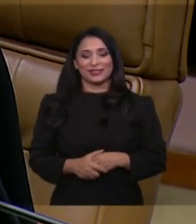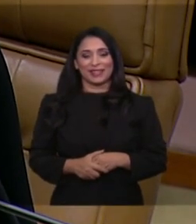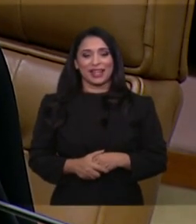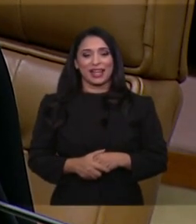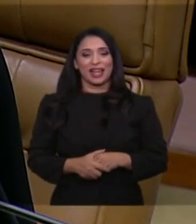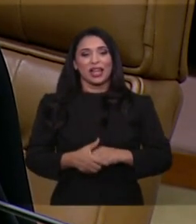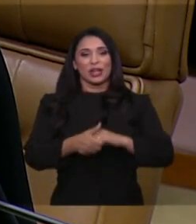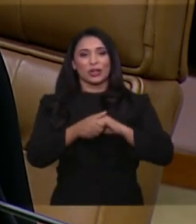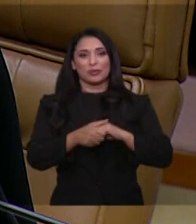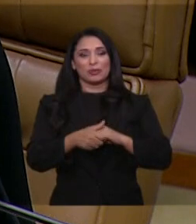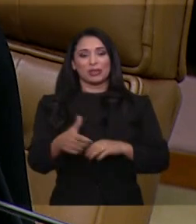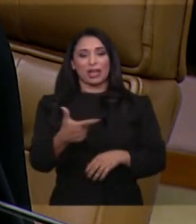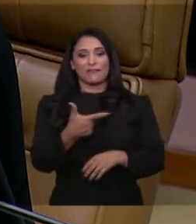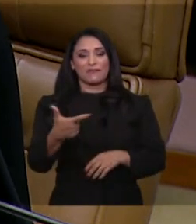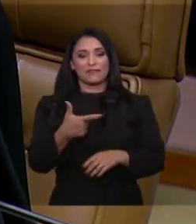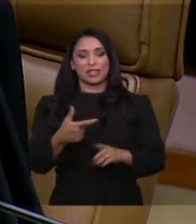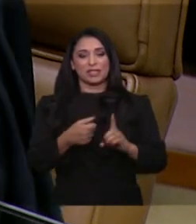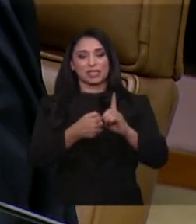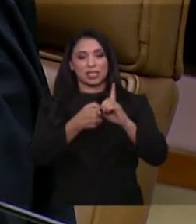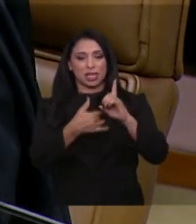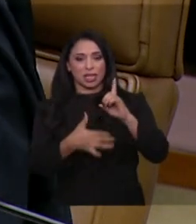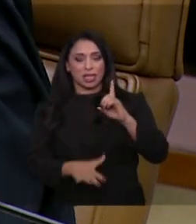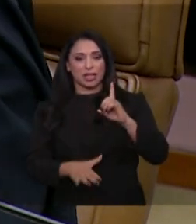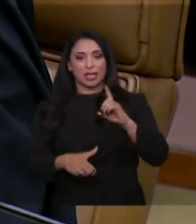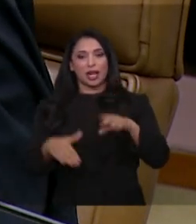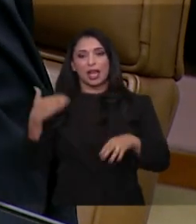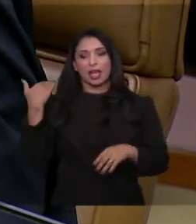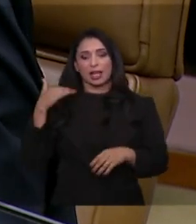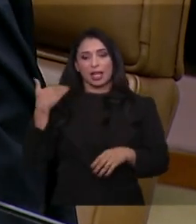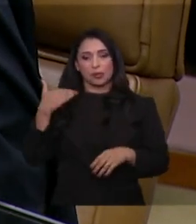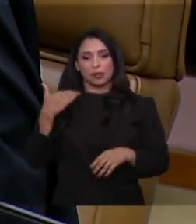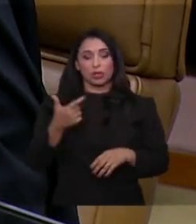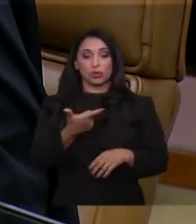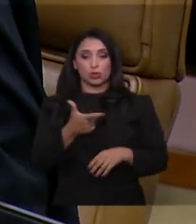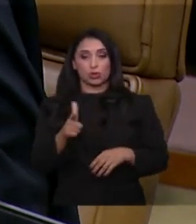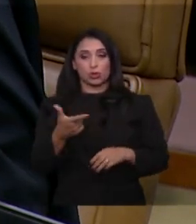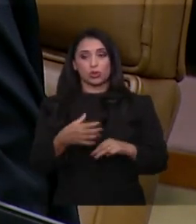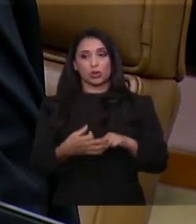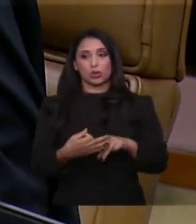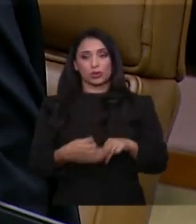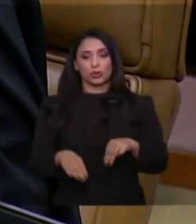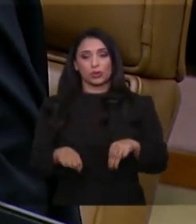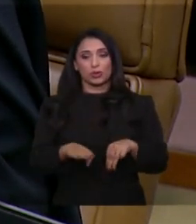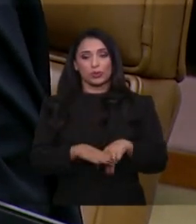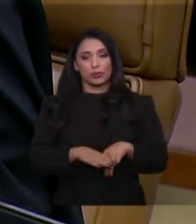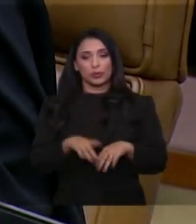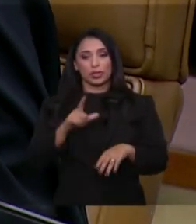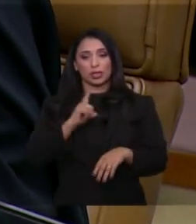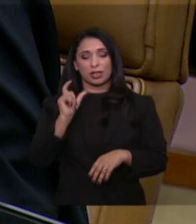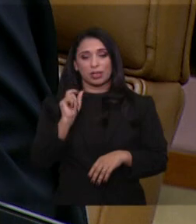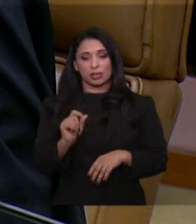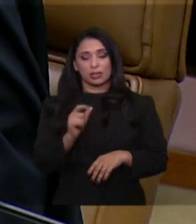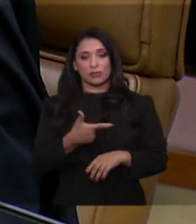decana, vice-decana, ministra Carmen Lúcia, eminentes ministros. Cumprimento também a doutora Ana Borges Coelho